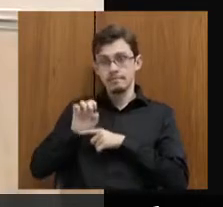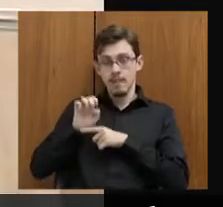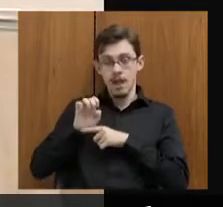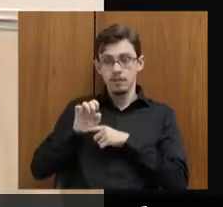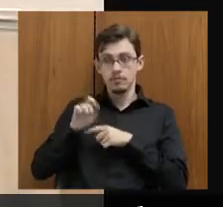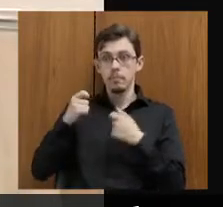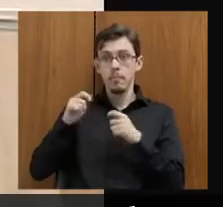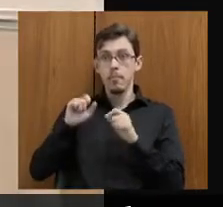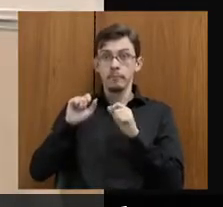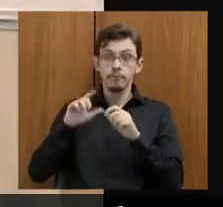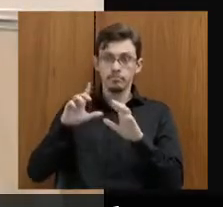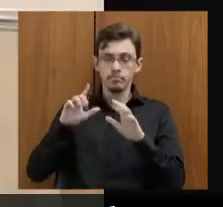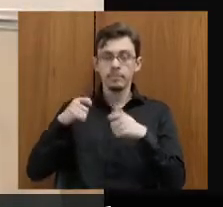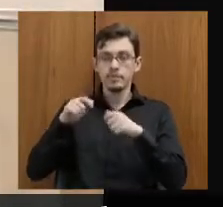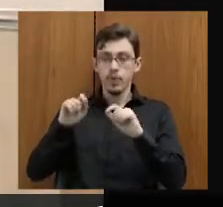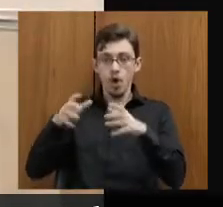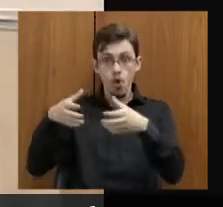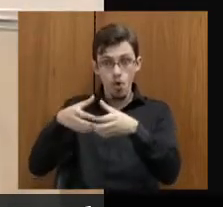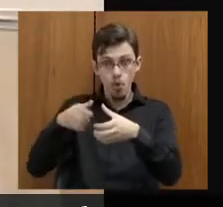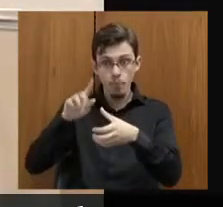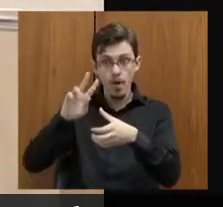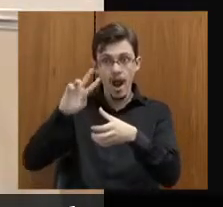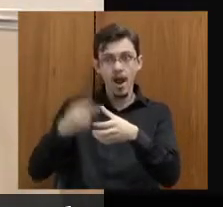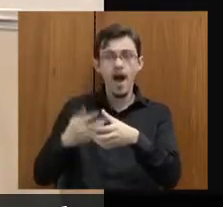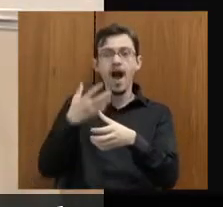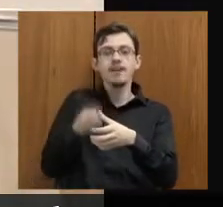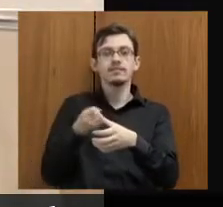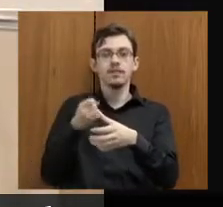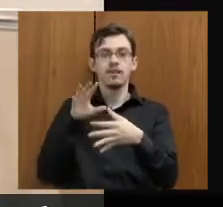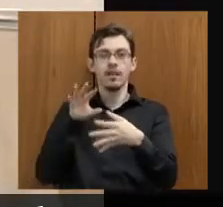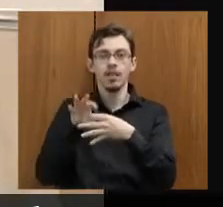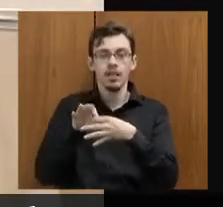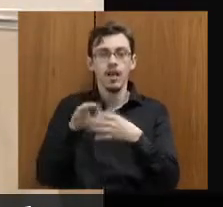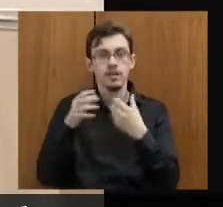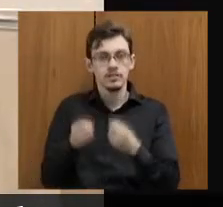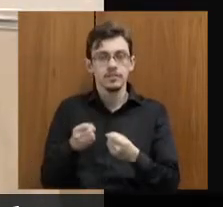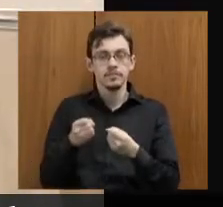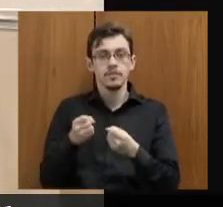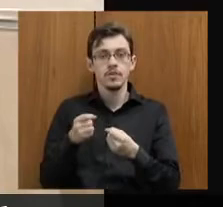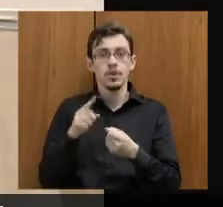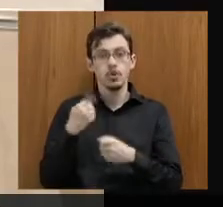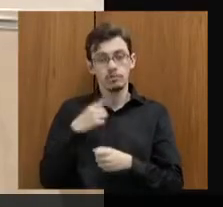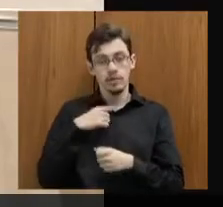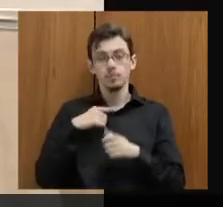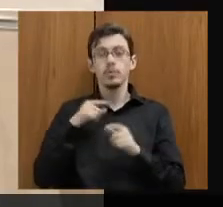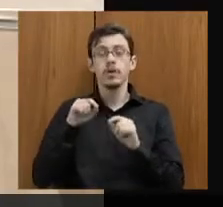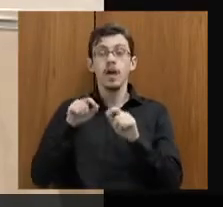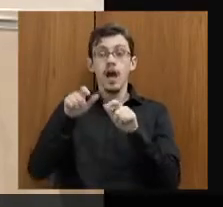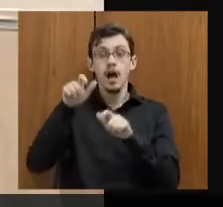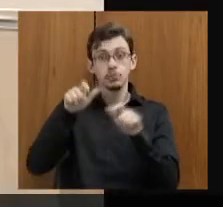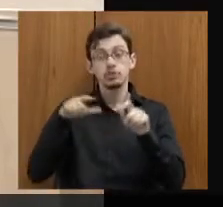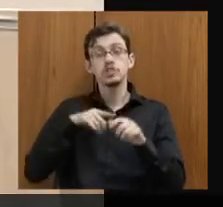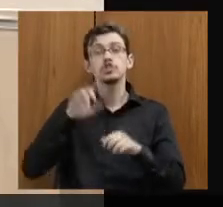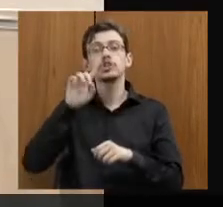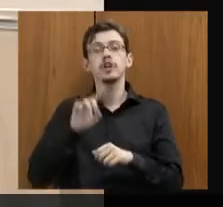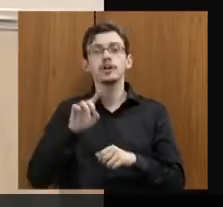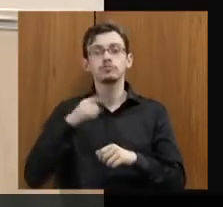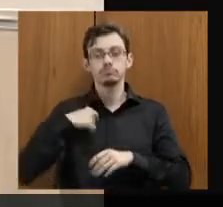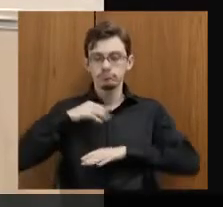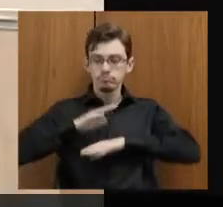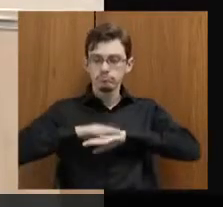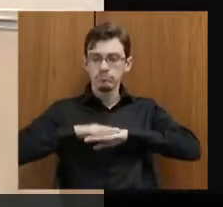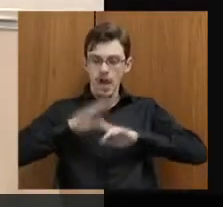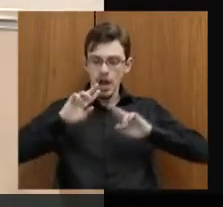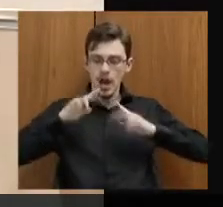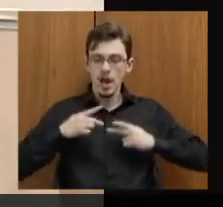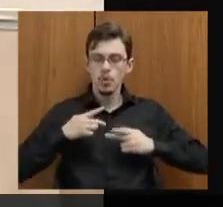deixe desistir né mas por volta tá canção da White autodeclaração auto-afirmação mas nós temos é garantido a esse direito